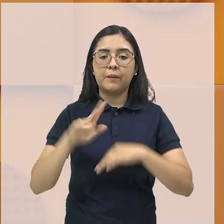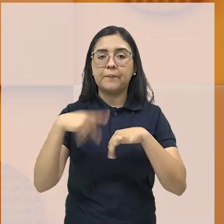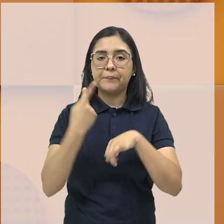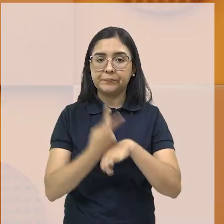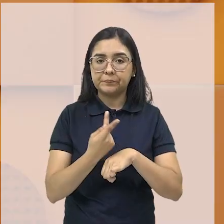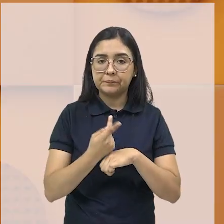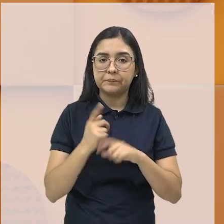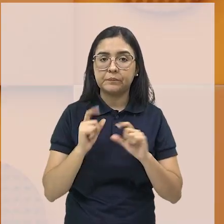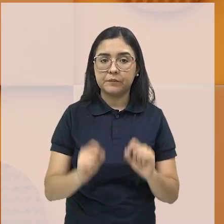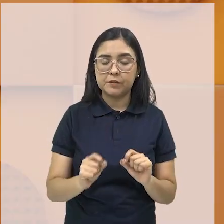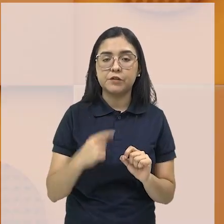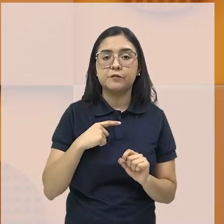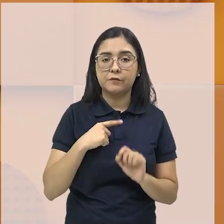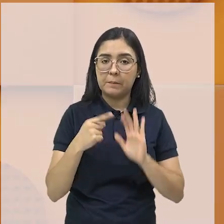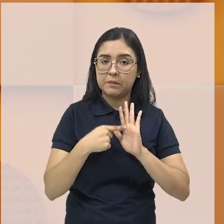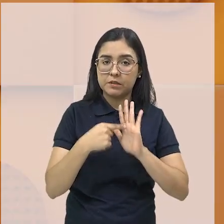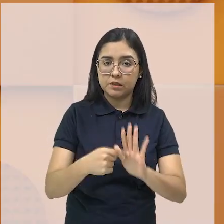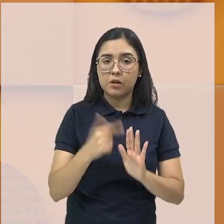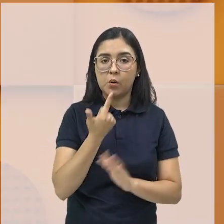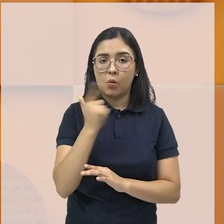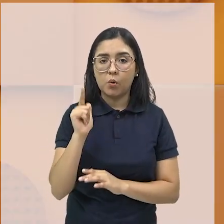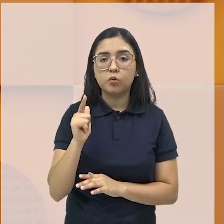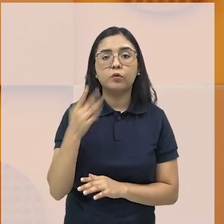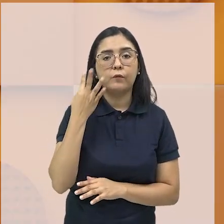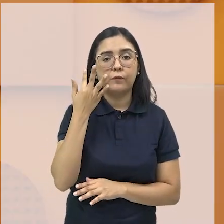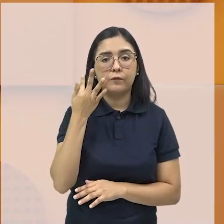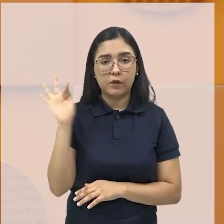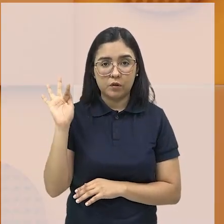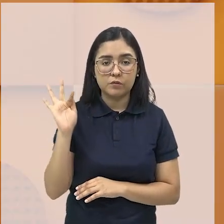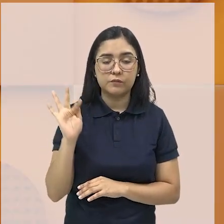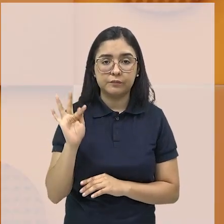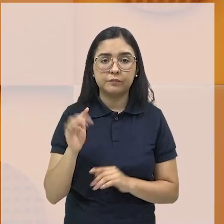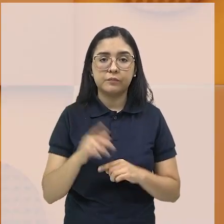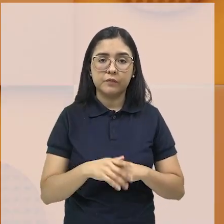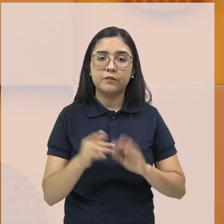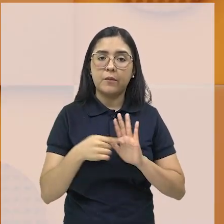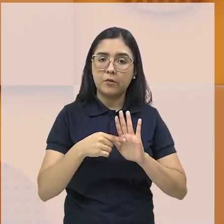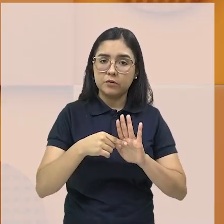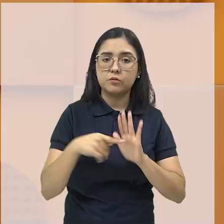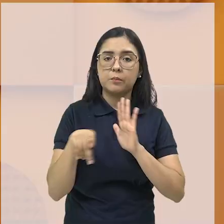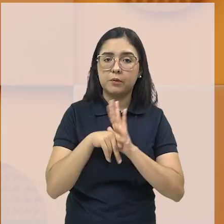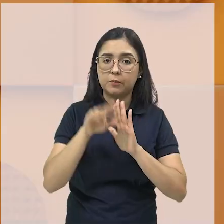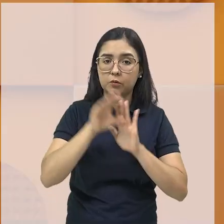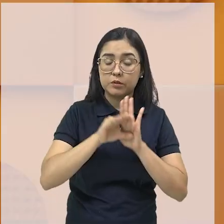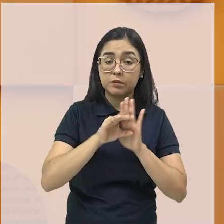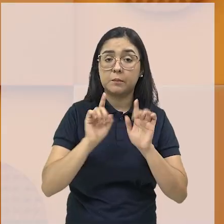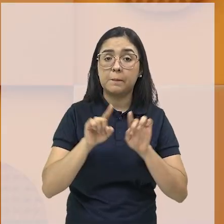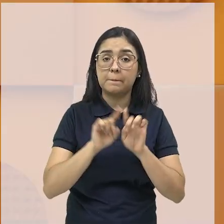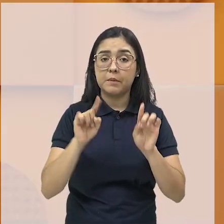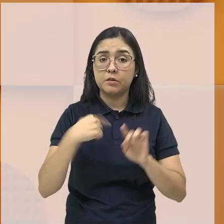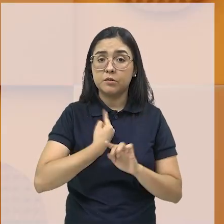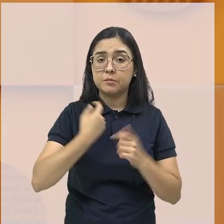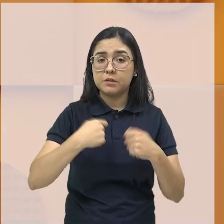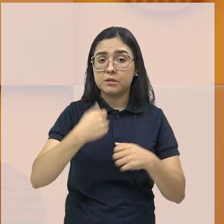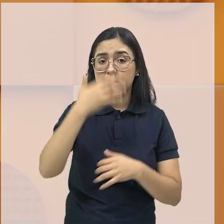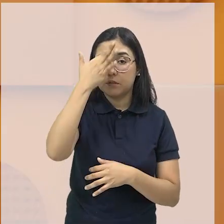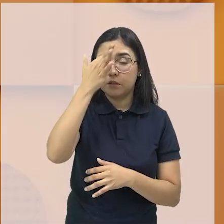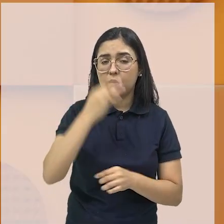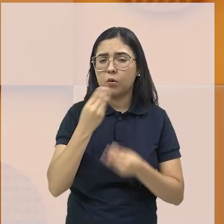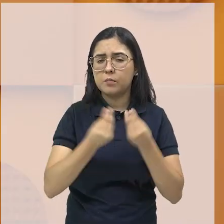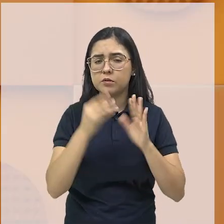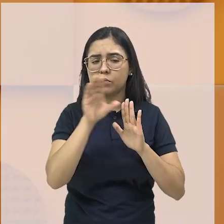gente vai trabalhar um outro filósofo, um outro pensador que vai trazer o conceito dele também, mas precisamos entender como esses